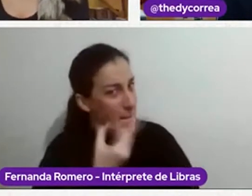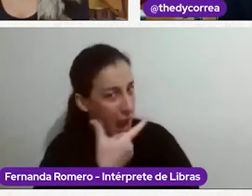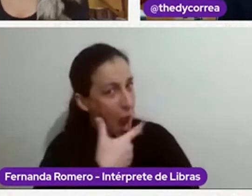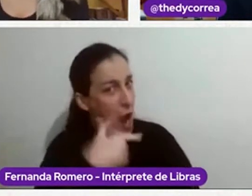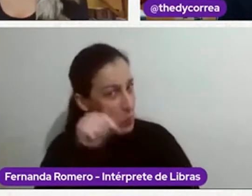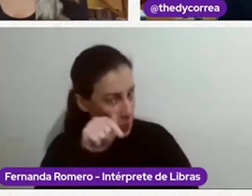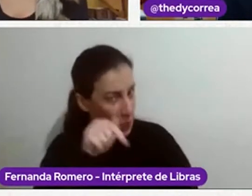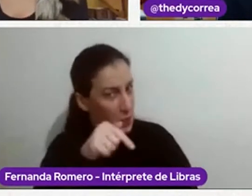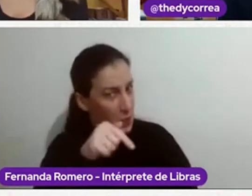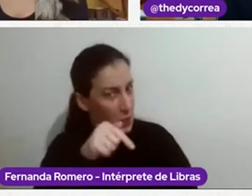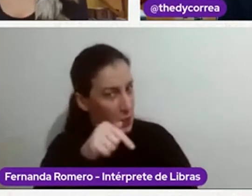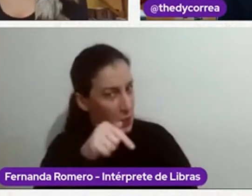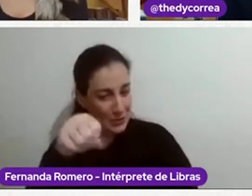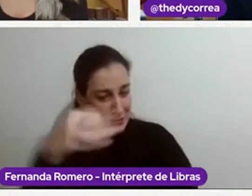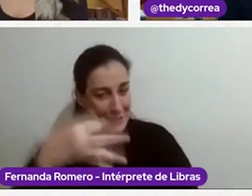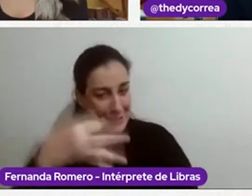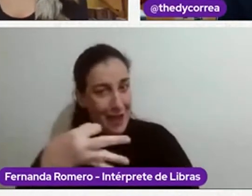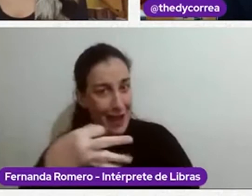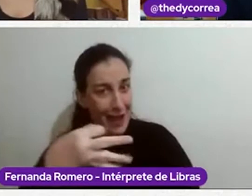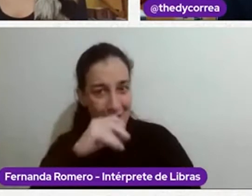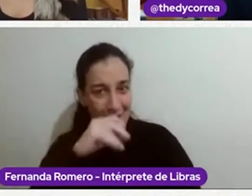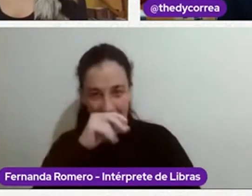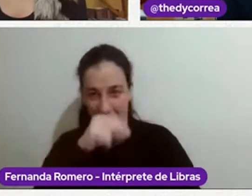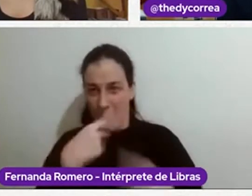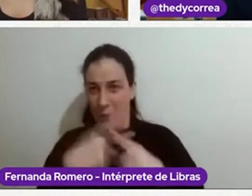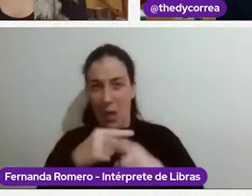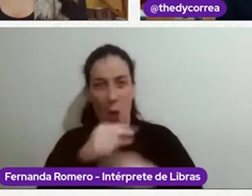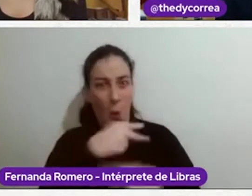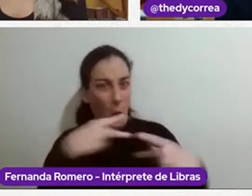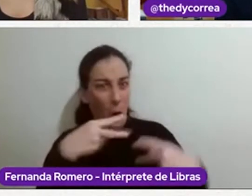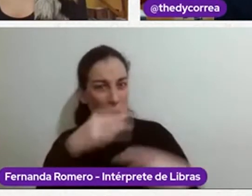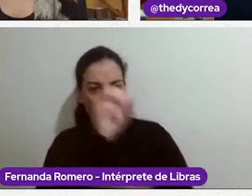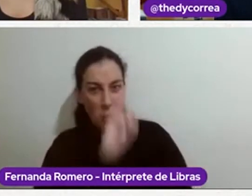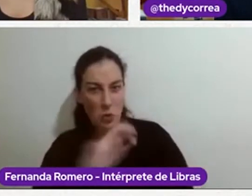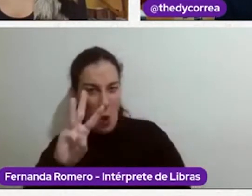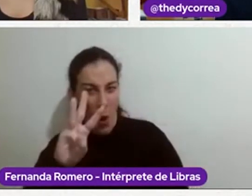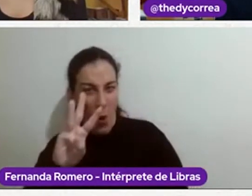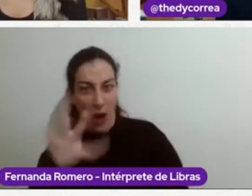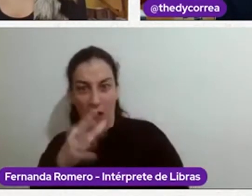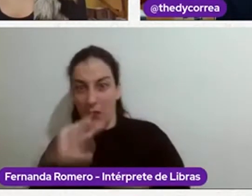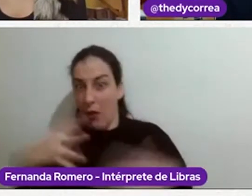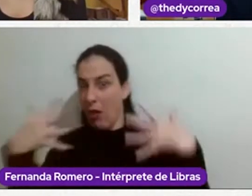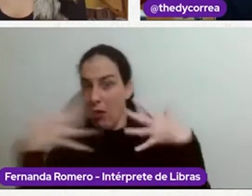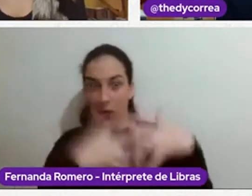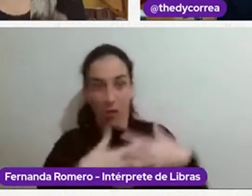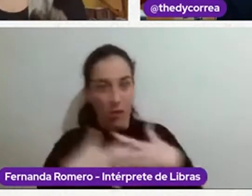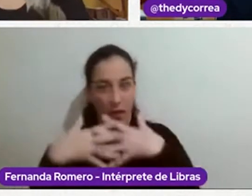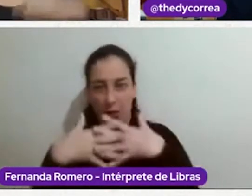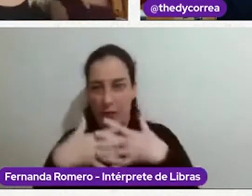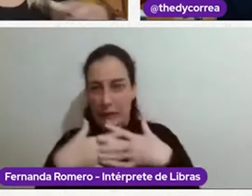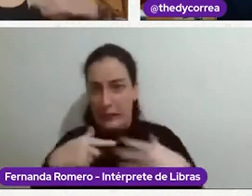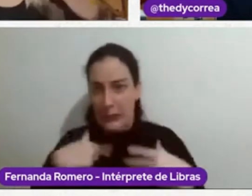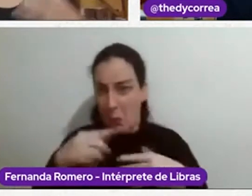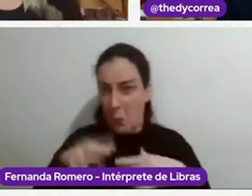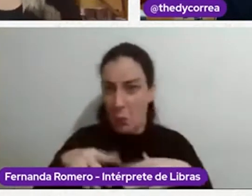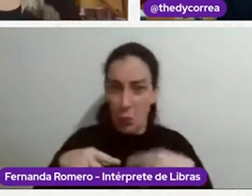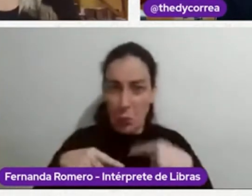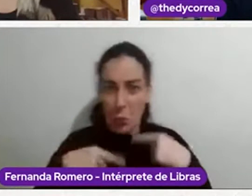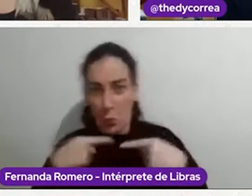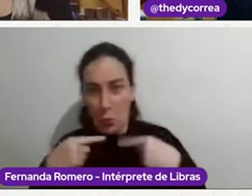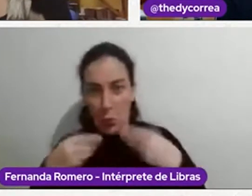aconteceu. Mas essas coisas de show, pós-show, às vezes são tão confusas que eu não tenho certeza.